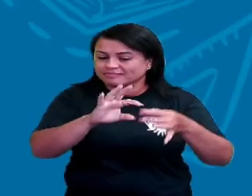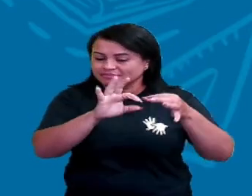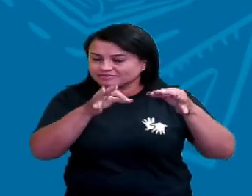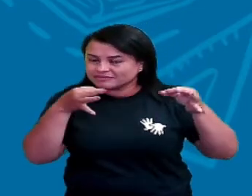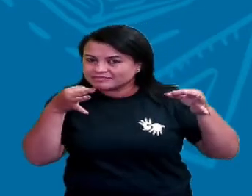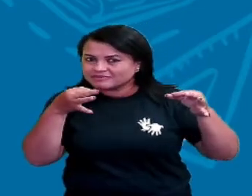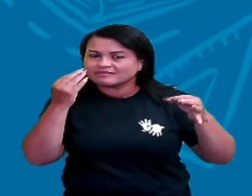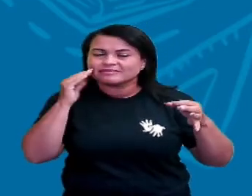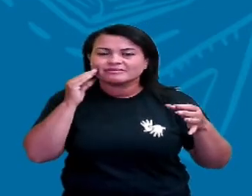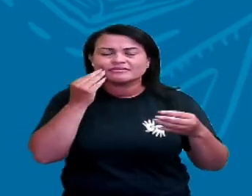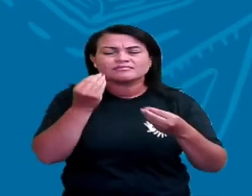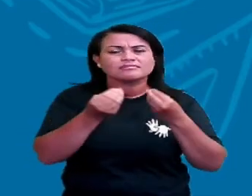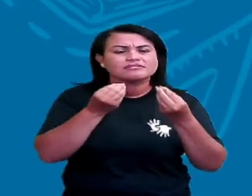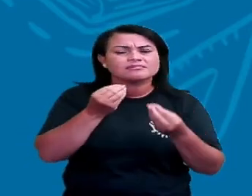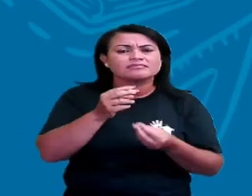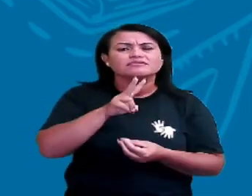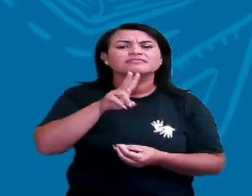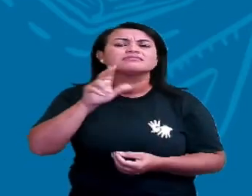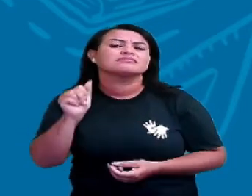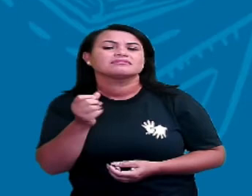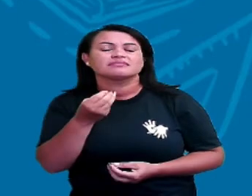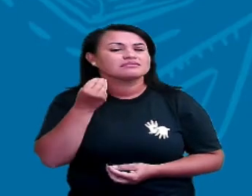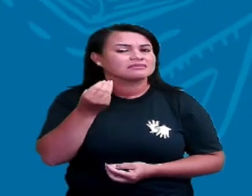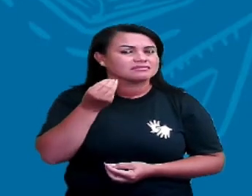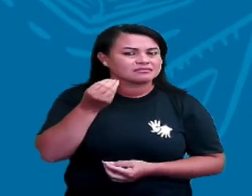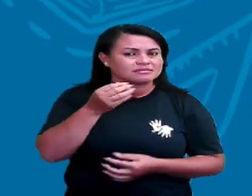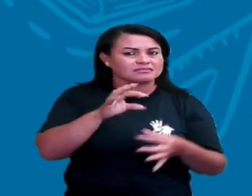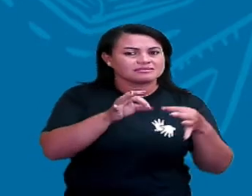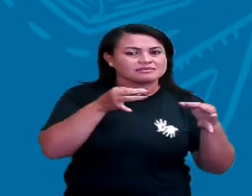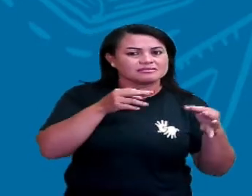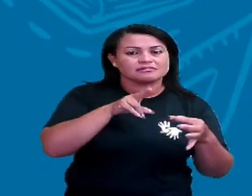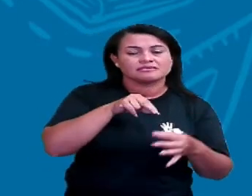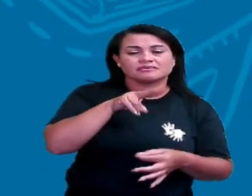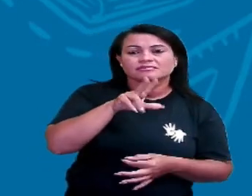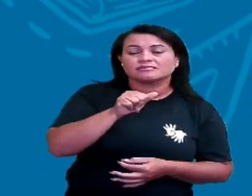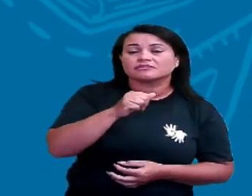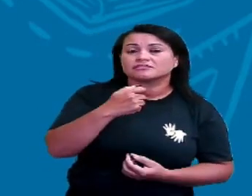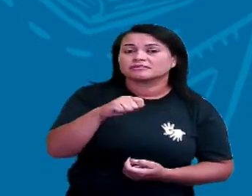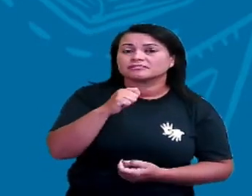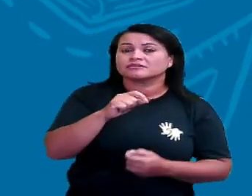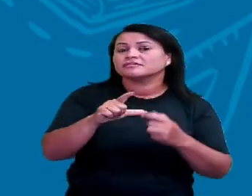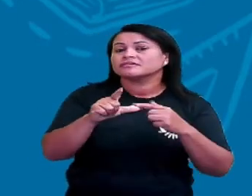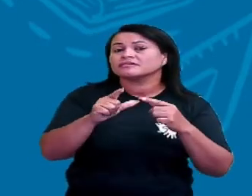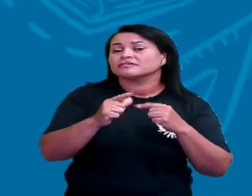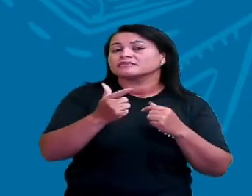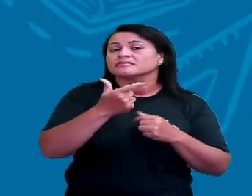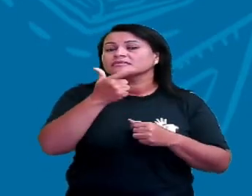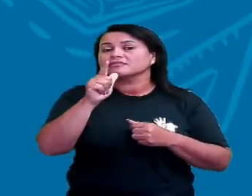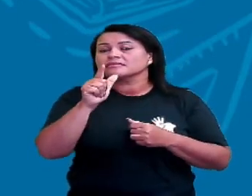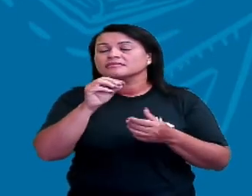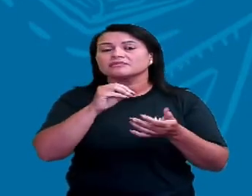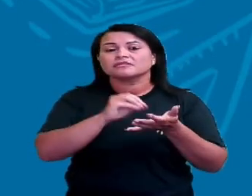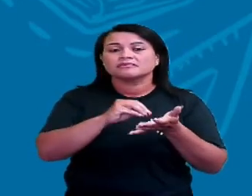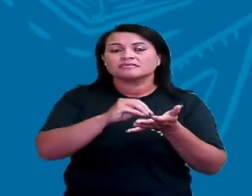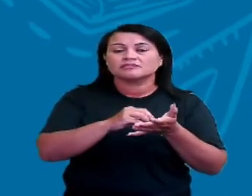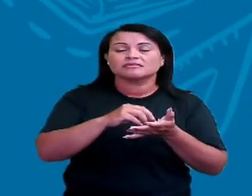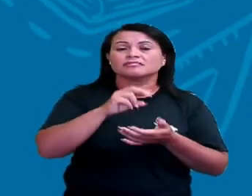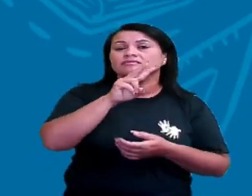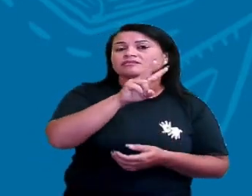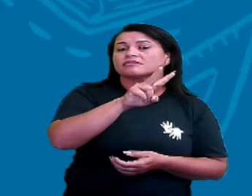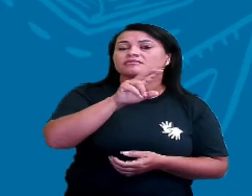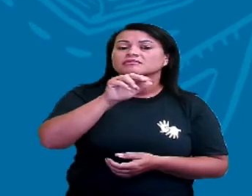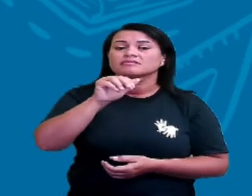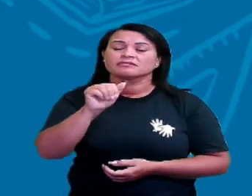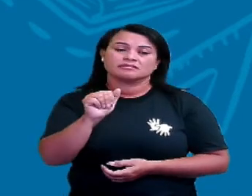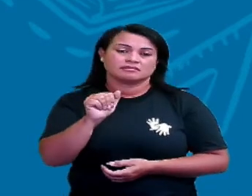uva. Para fazer o vá da uva, eu vou precisar, ó, sobrou o V e